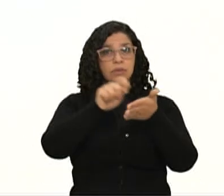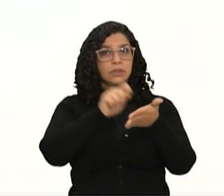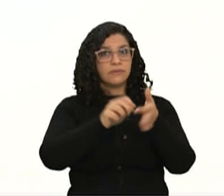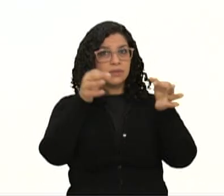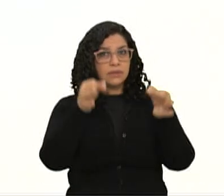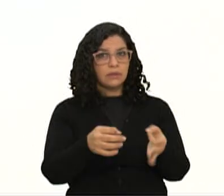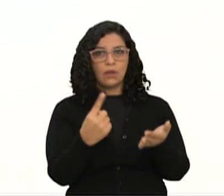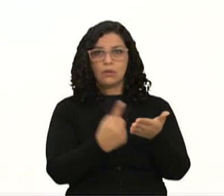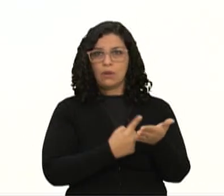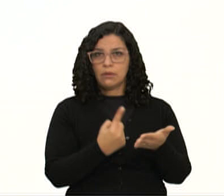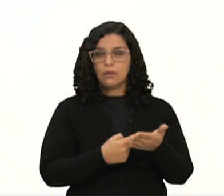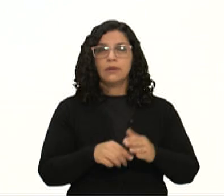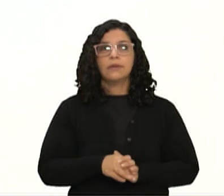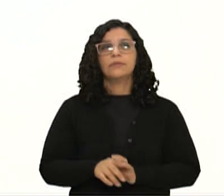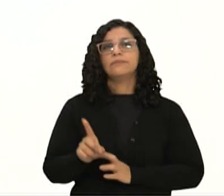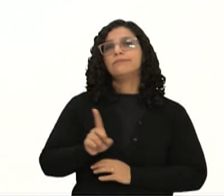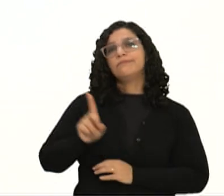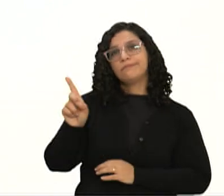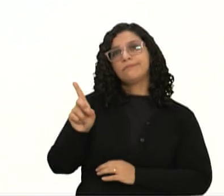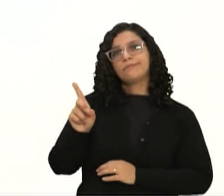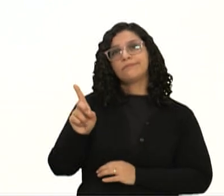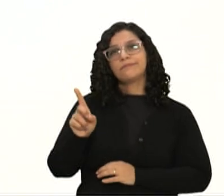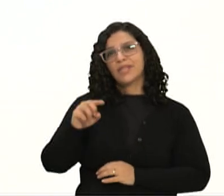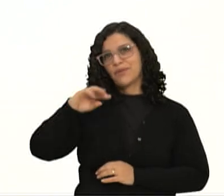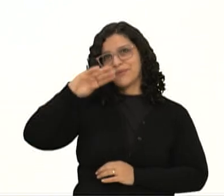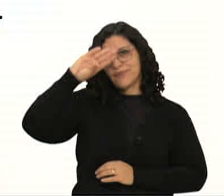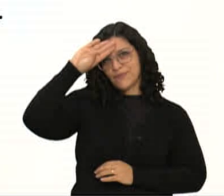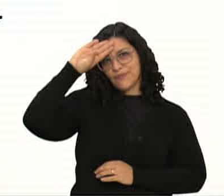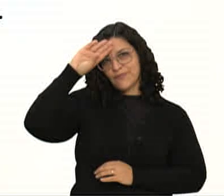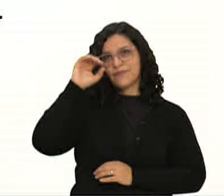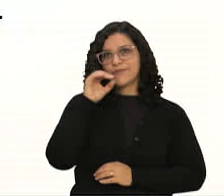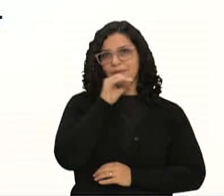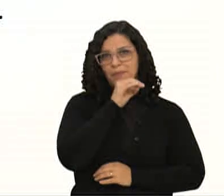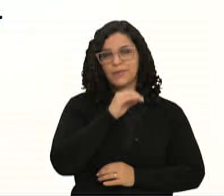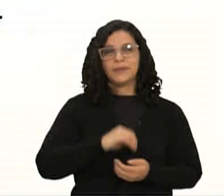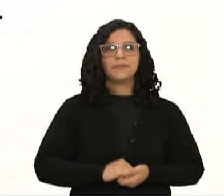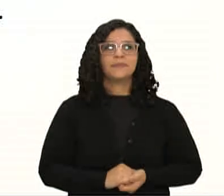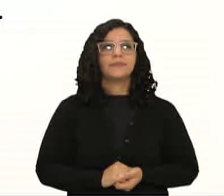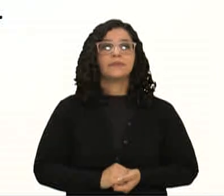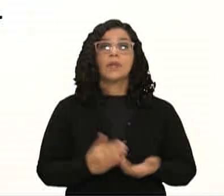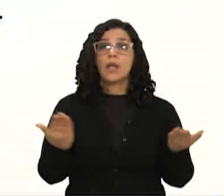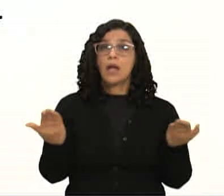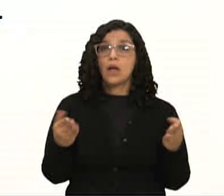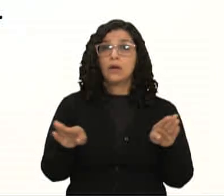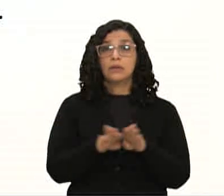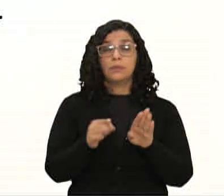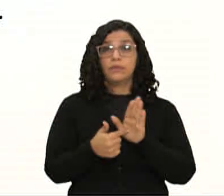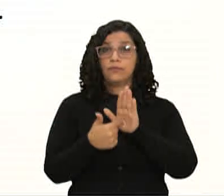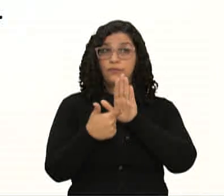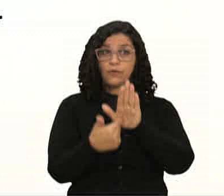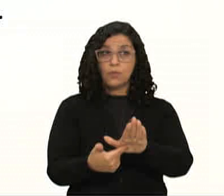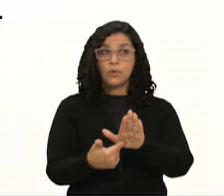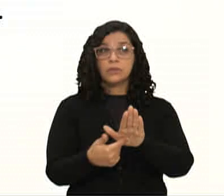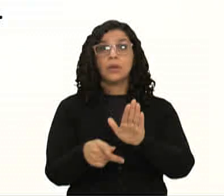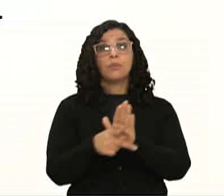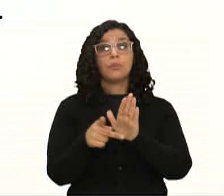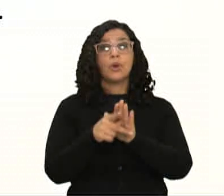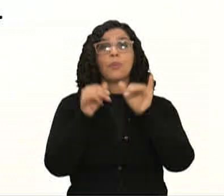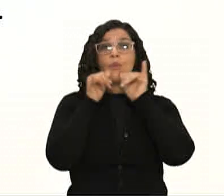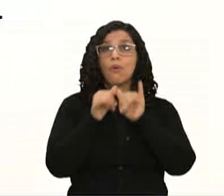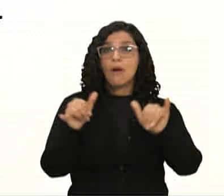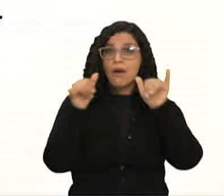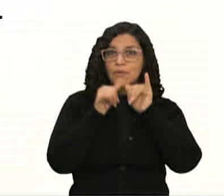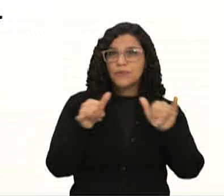direitinho no seu caderno. E fever, que é a febre. E eu trouxe aqui uma outra